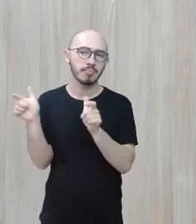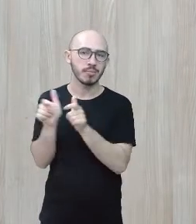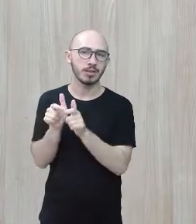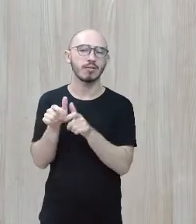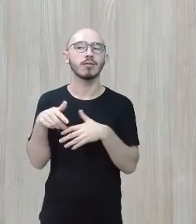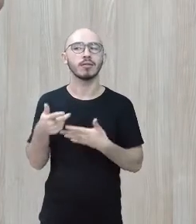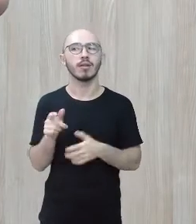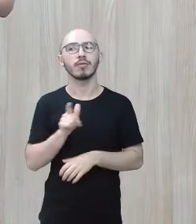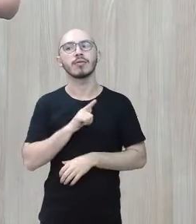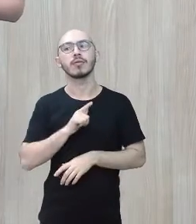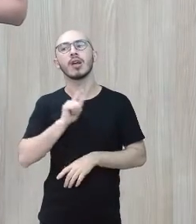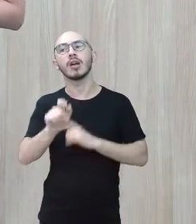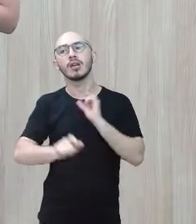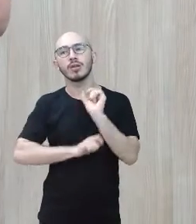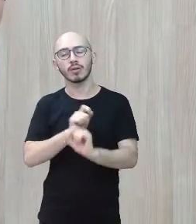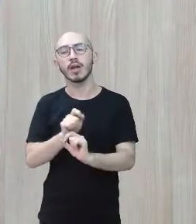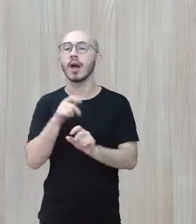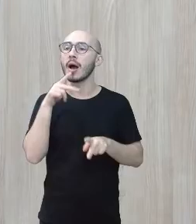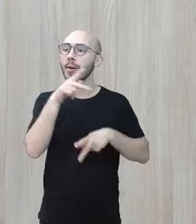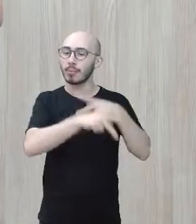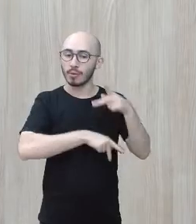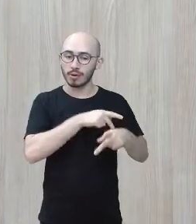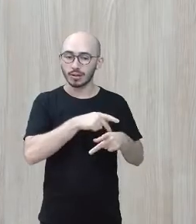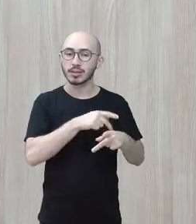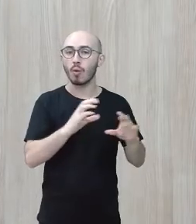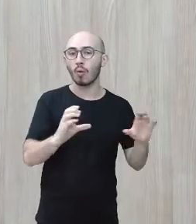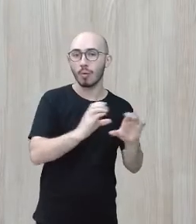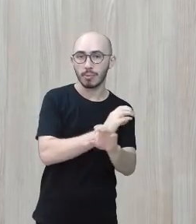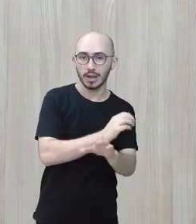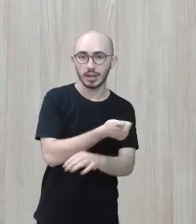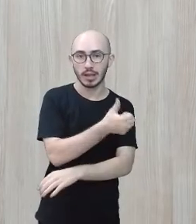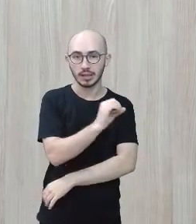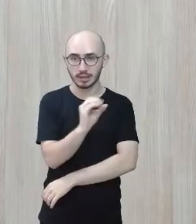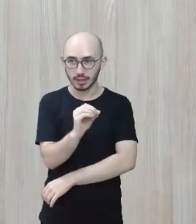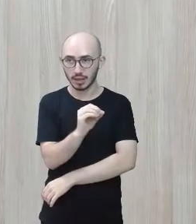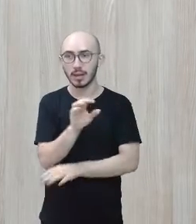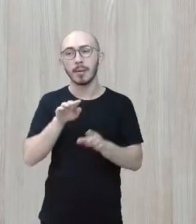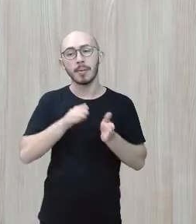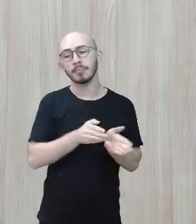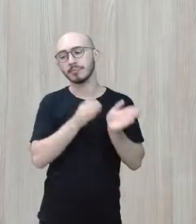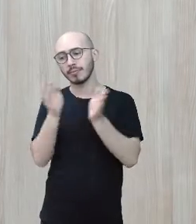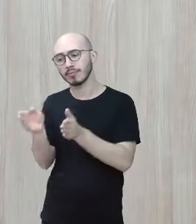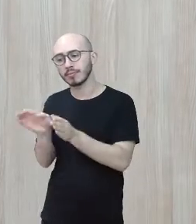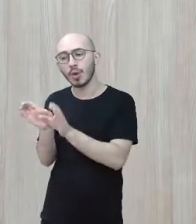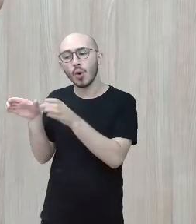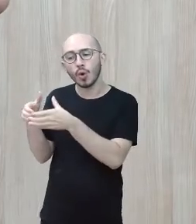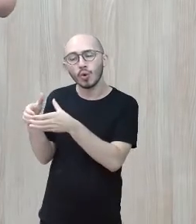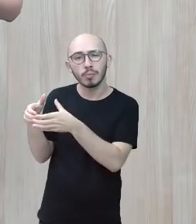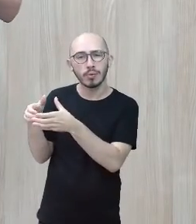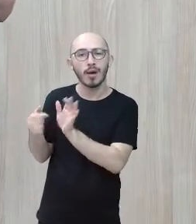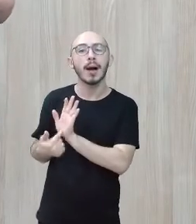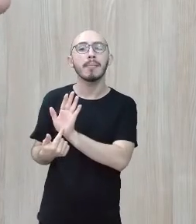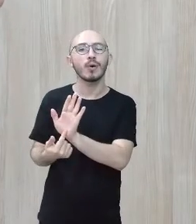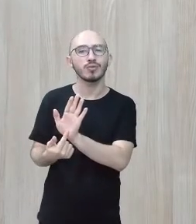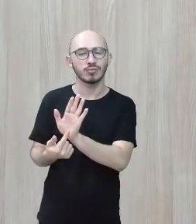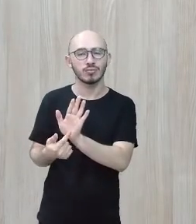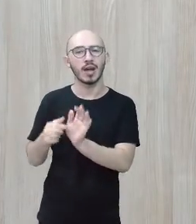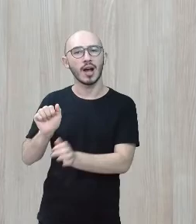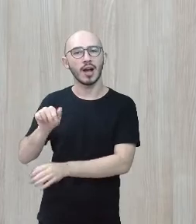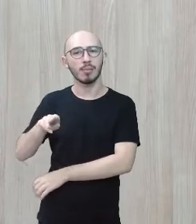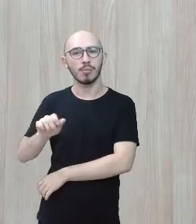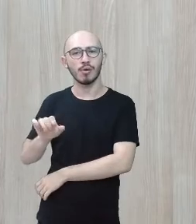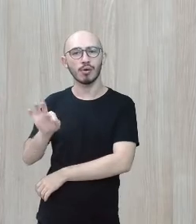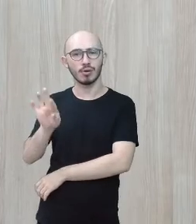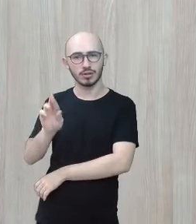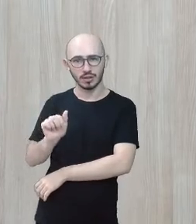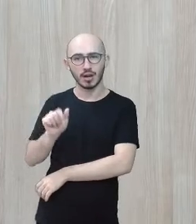gente diferenciou a população, que seria o total, de uma amostra, que seria uma quantidade menor daquela população, né?